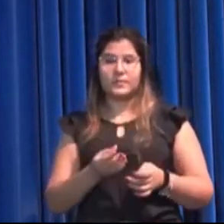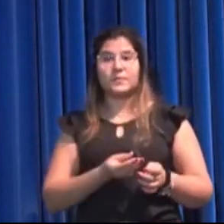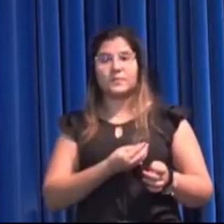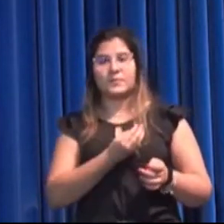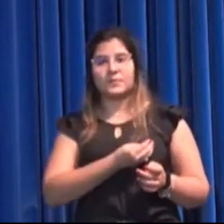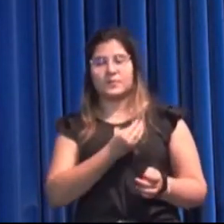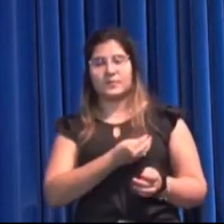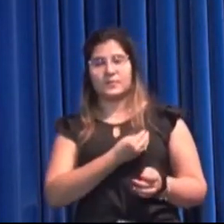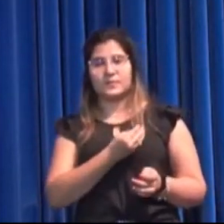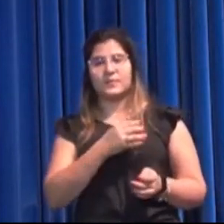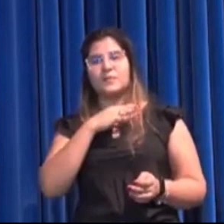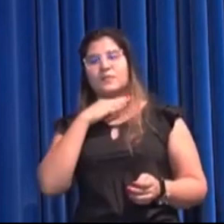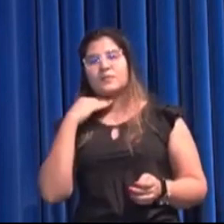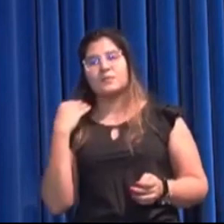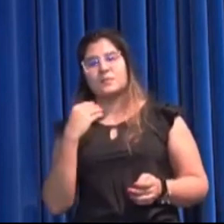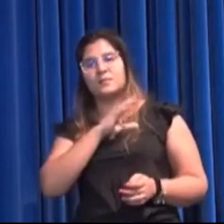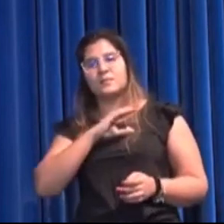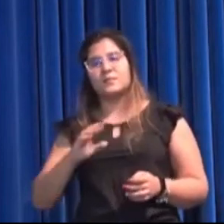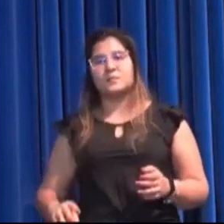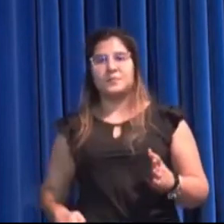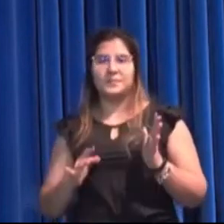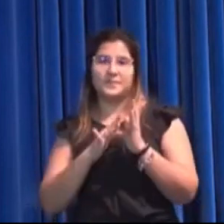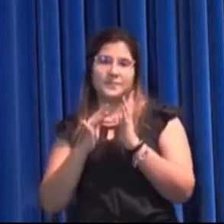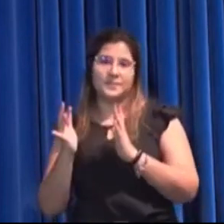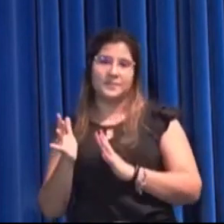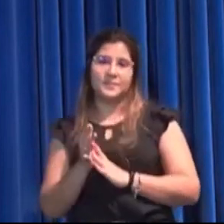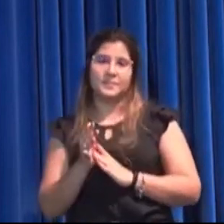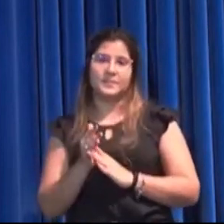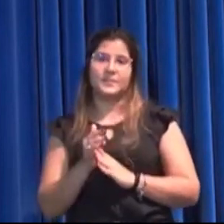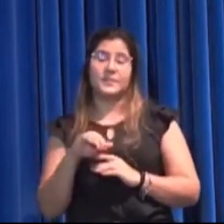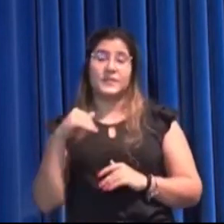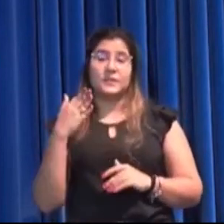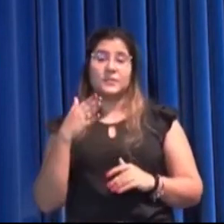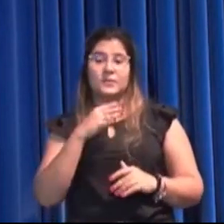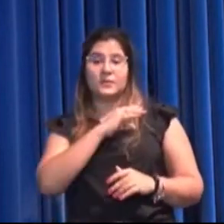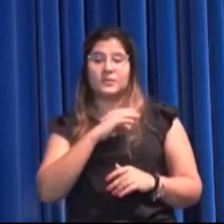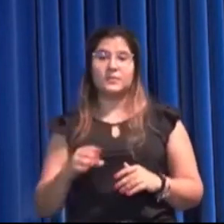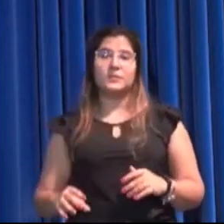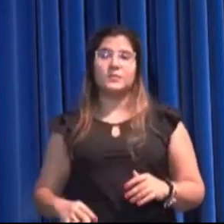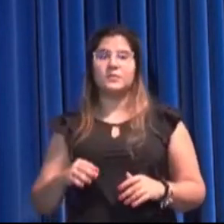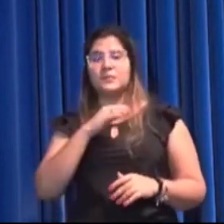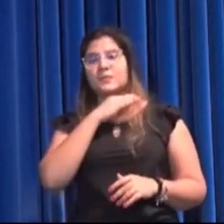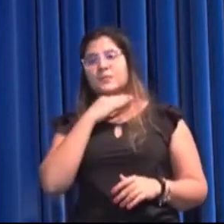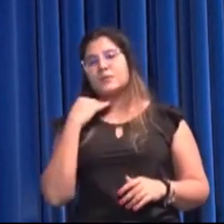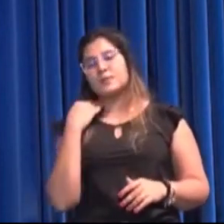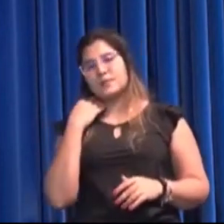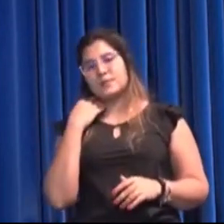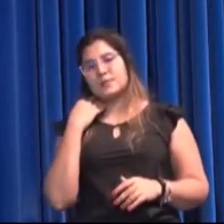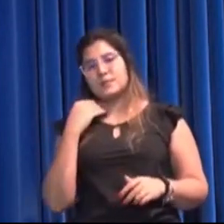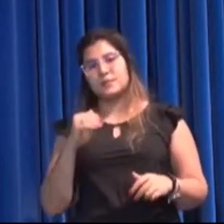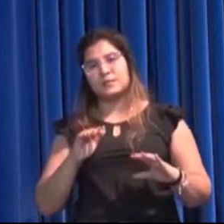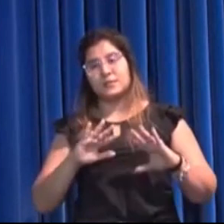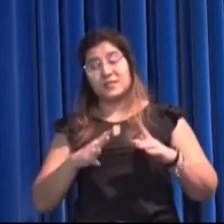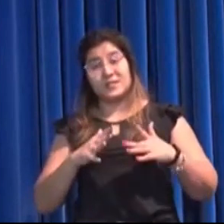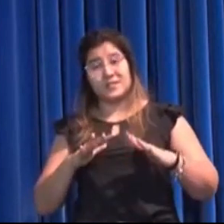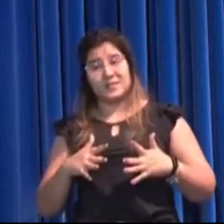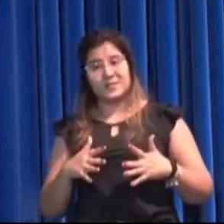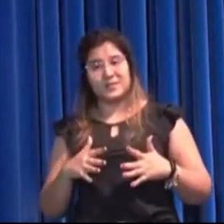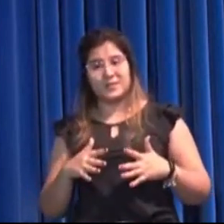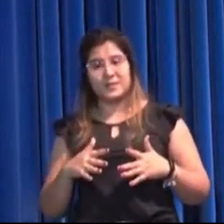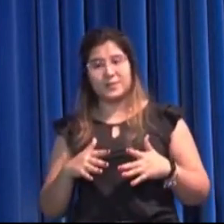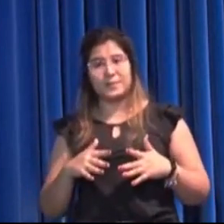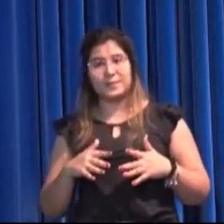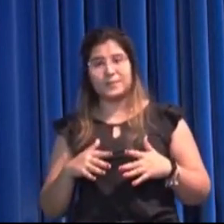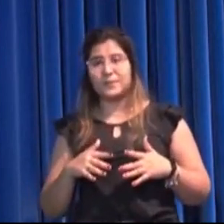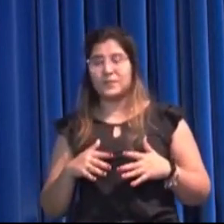vida e morte de Cristo Jesus. E quando Cristo morreu, Ele nos atraiu, e Ele